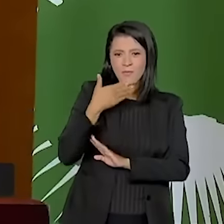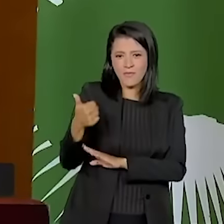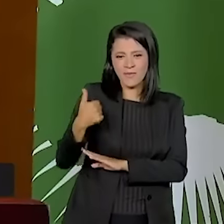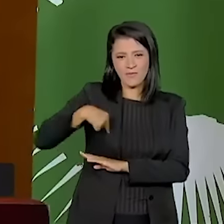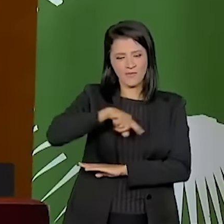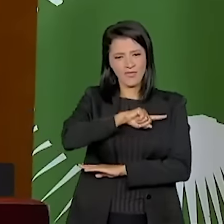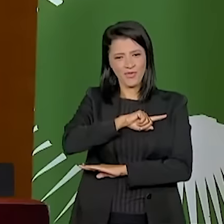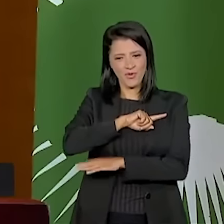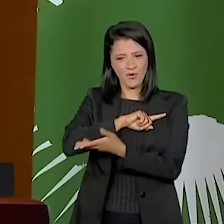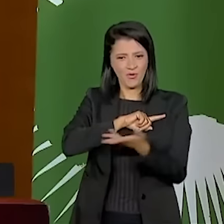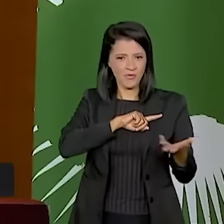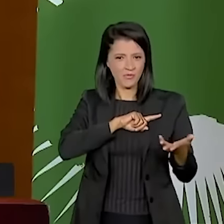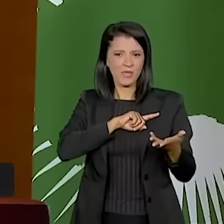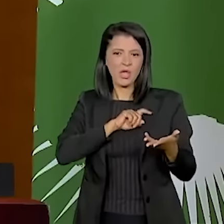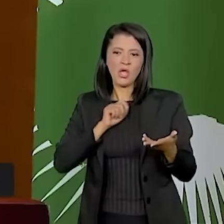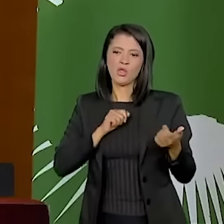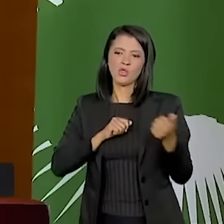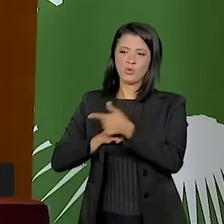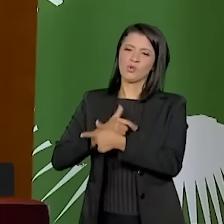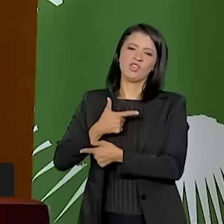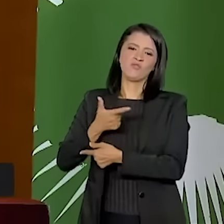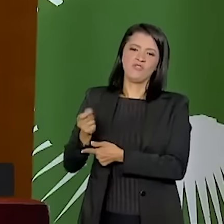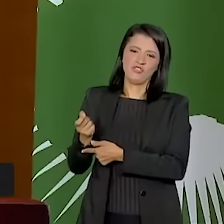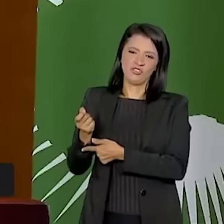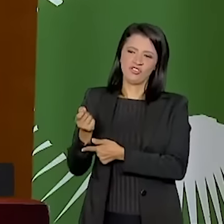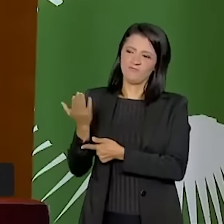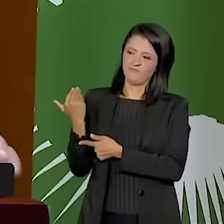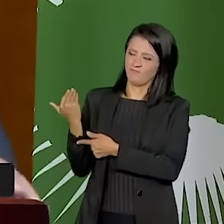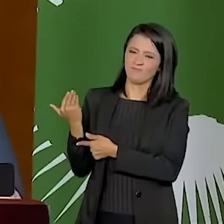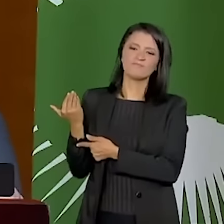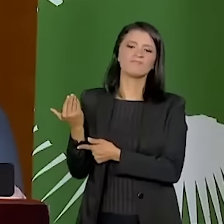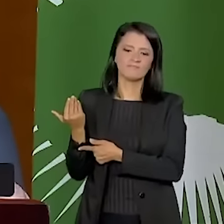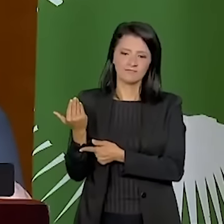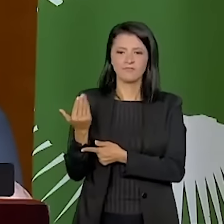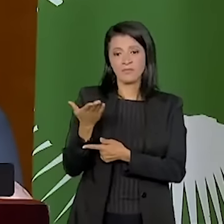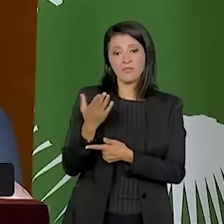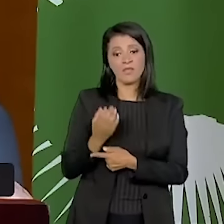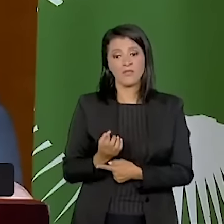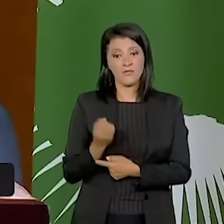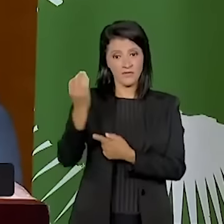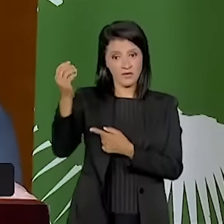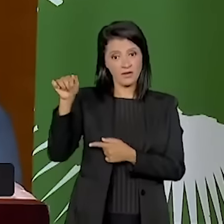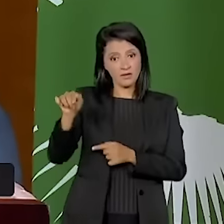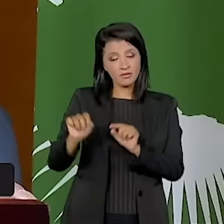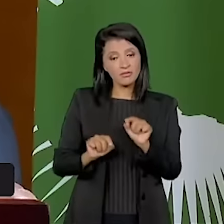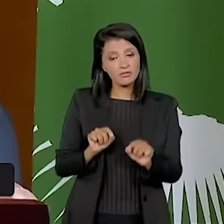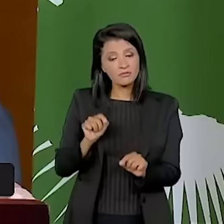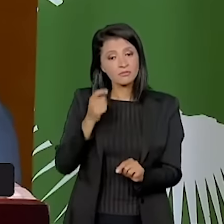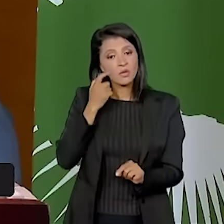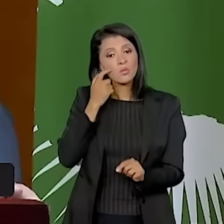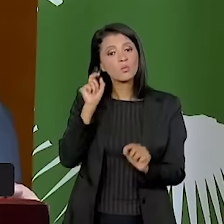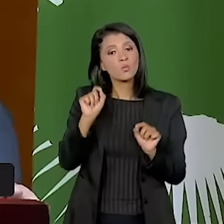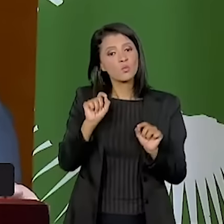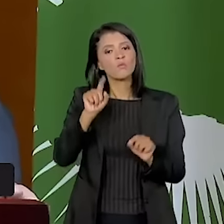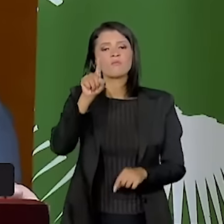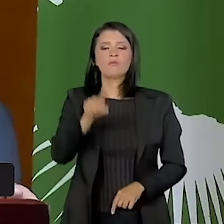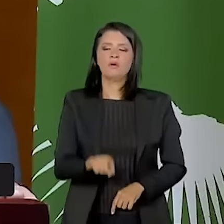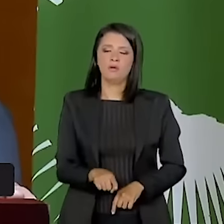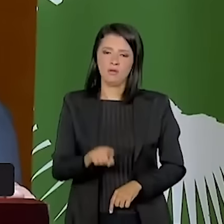para nós do que foi o século XX. Então a viagem, para mim, ela é